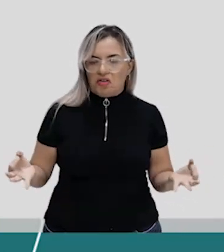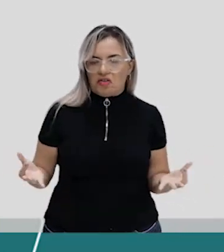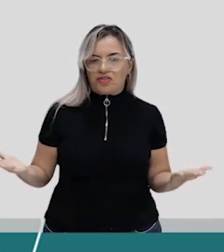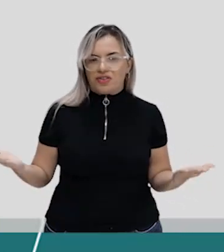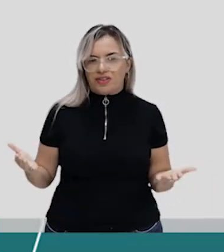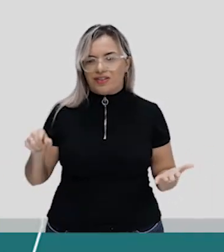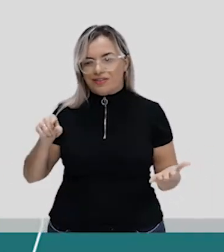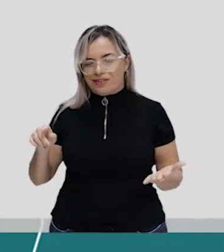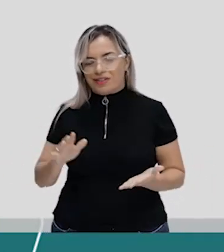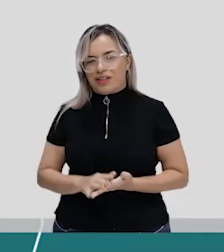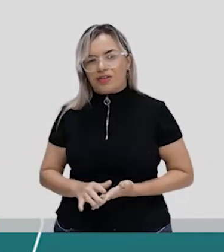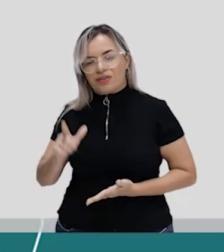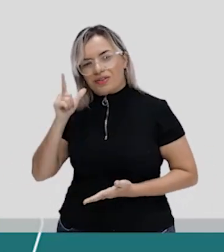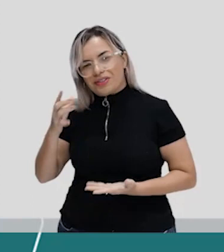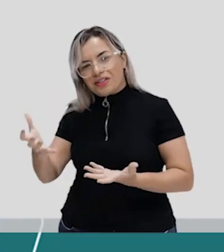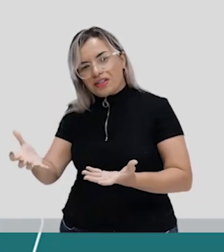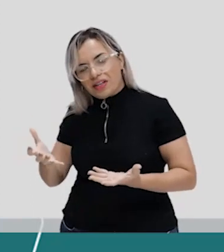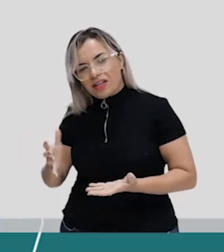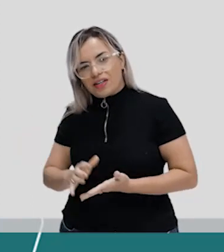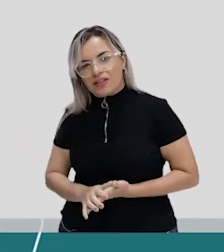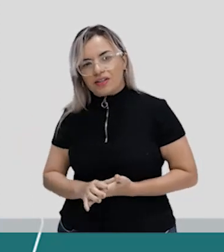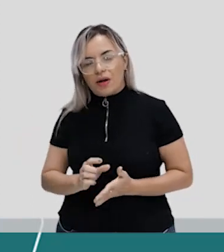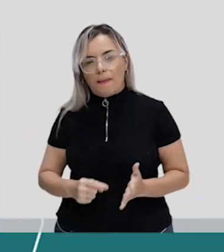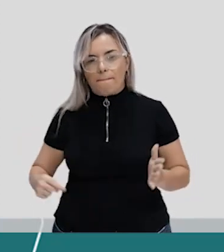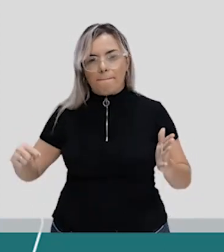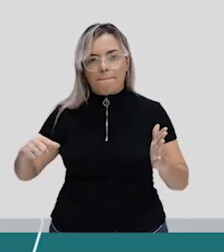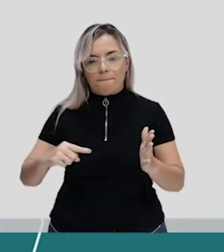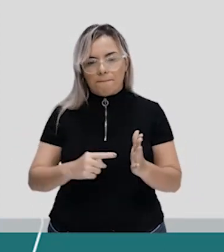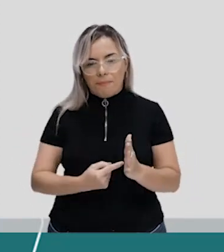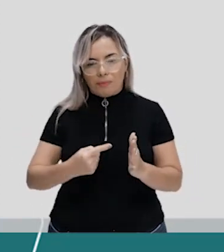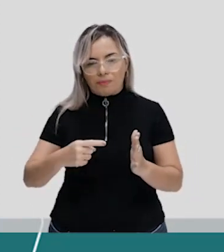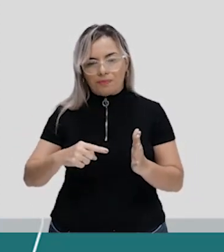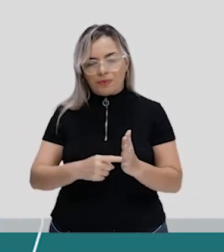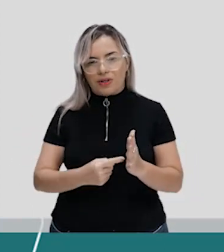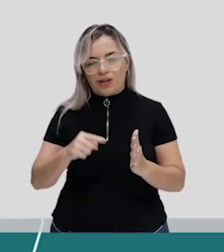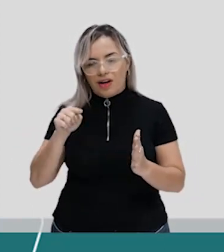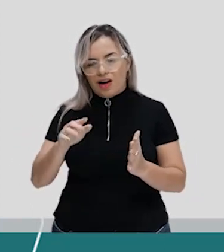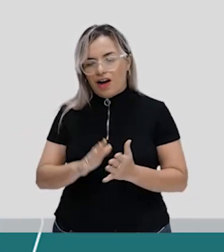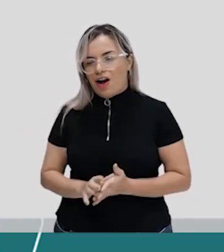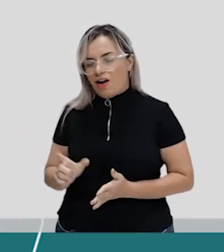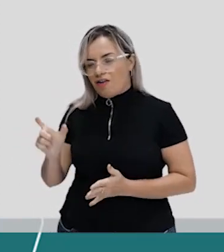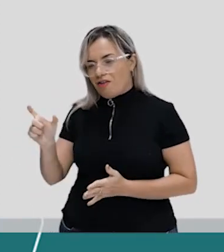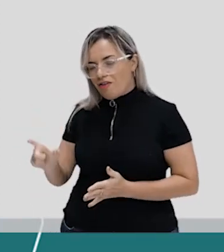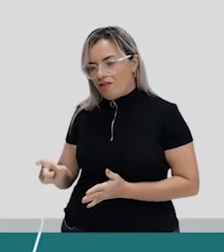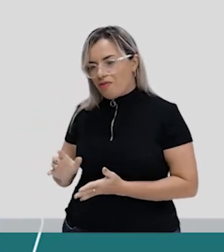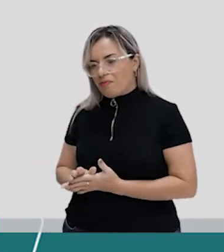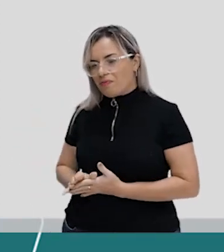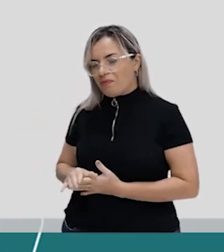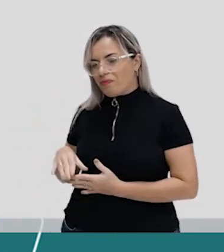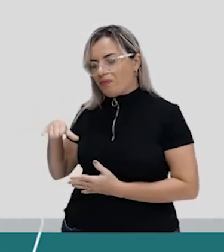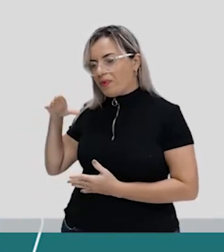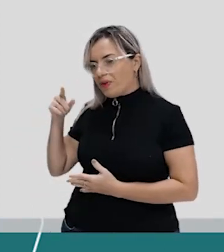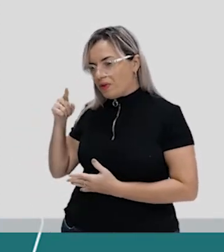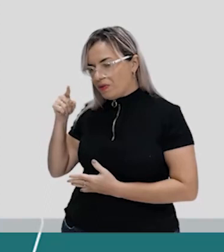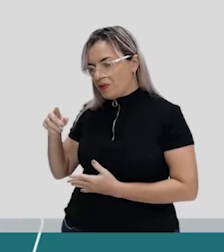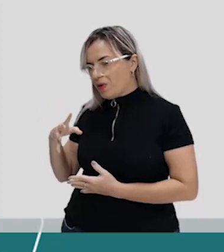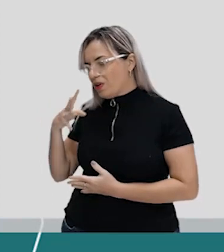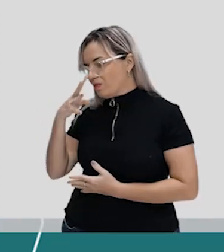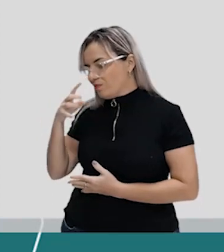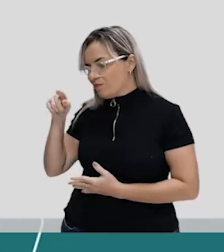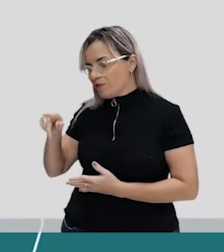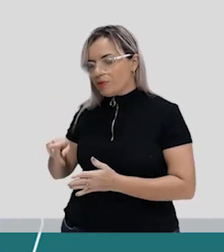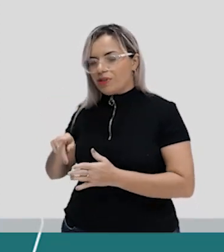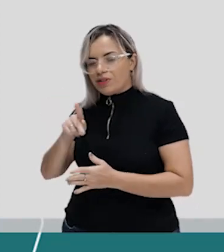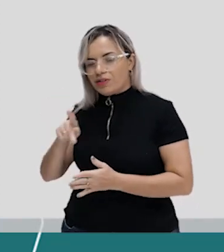ganhar ponto do professor na sala de aula, aí vocês ficam elogiando as professoras, né? Eu já sou vítima disso, por isso que eu estou